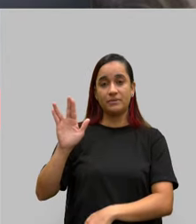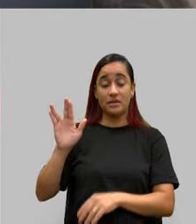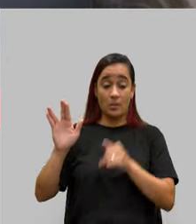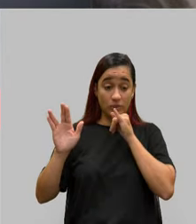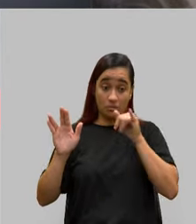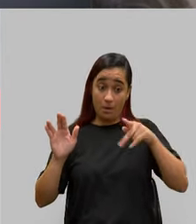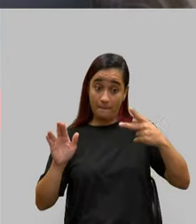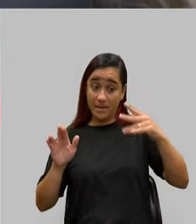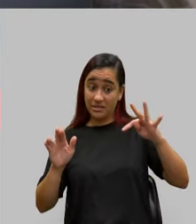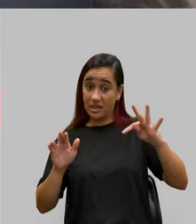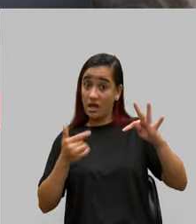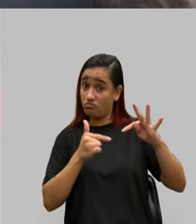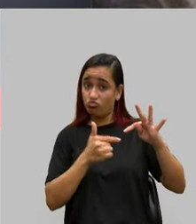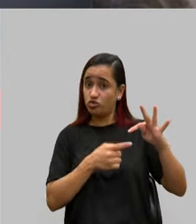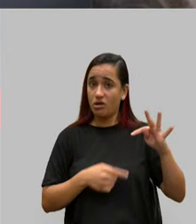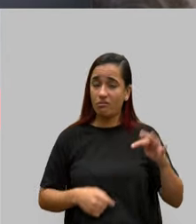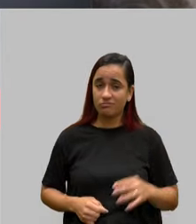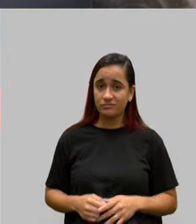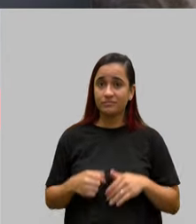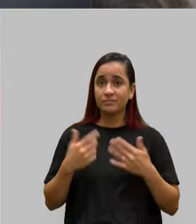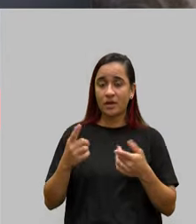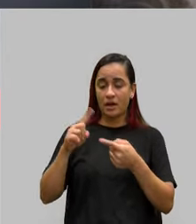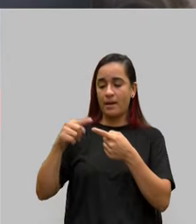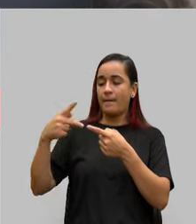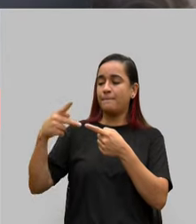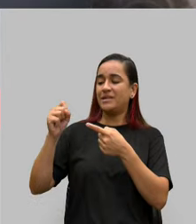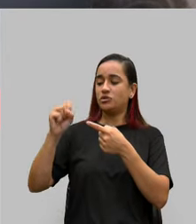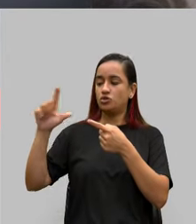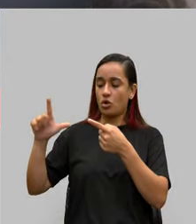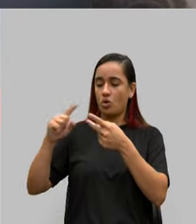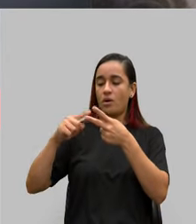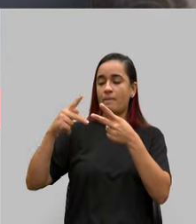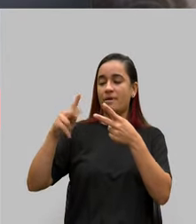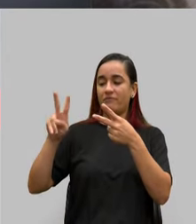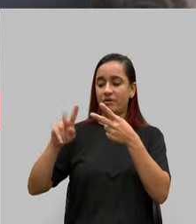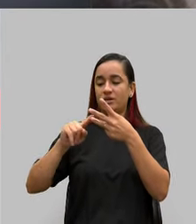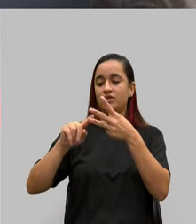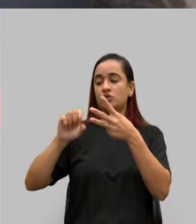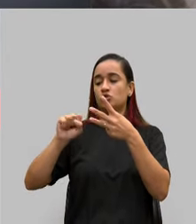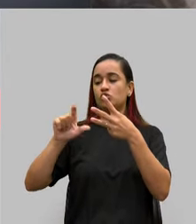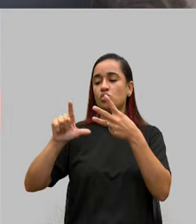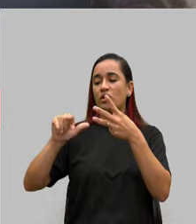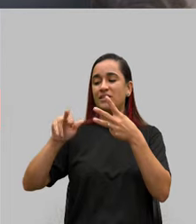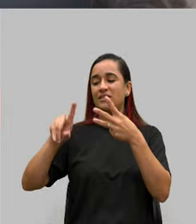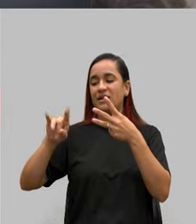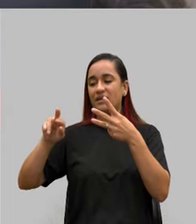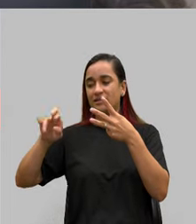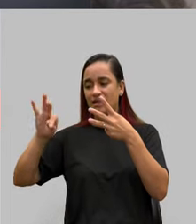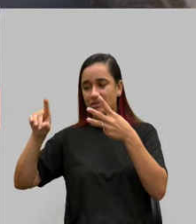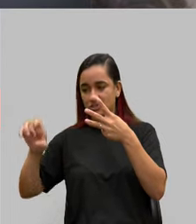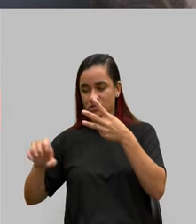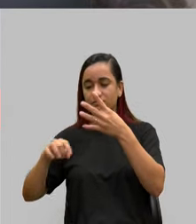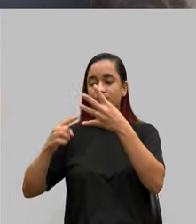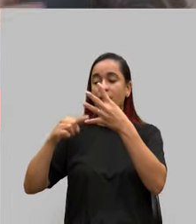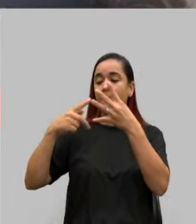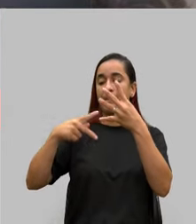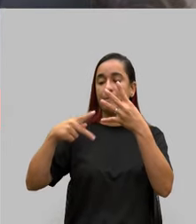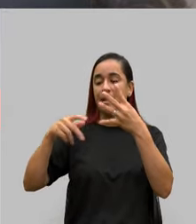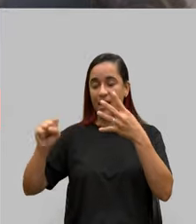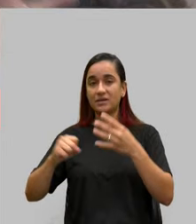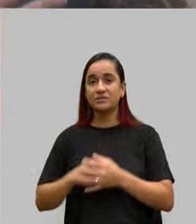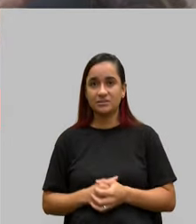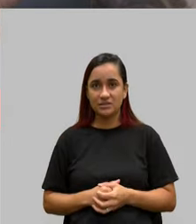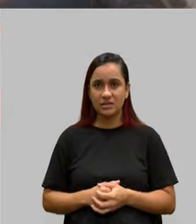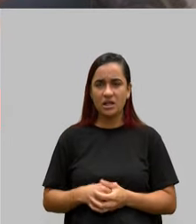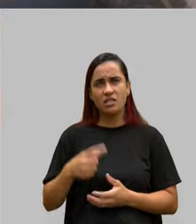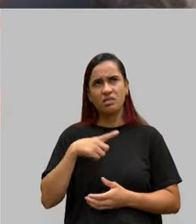tinha então naquela época era o PSOL o PV o solidariedade e o PPS tem mais um outro aqui